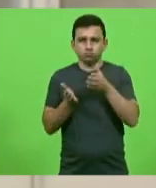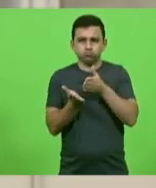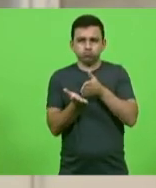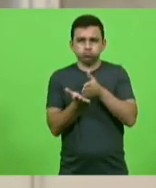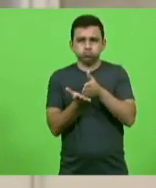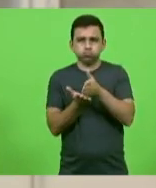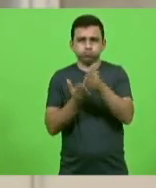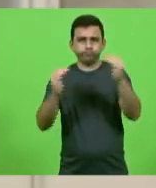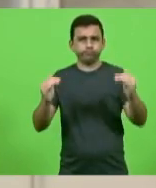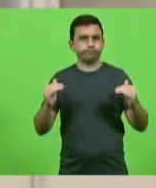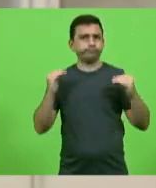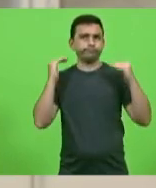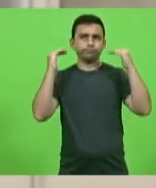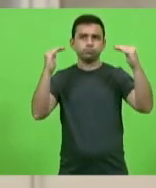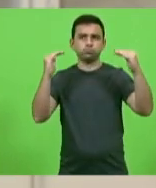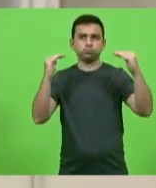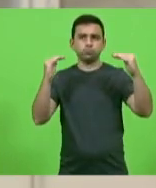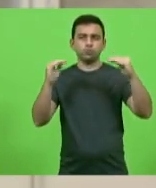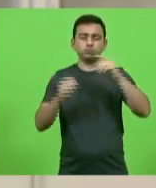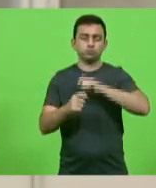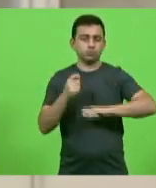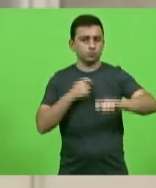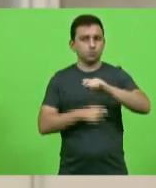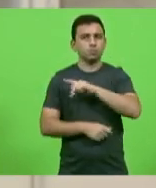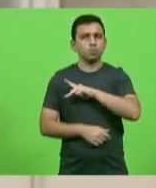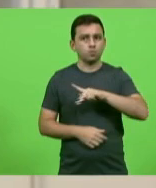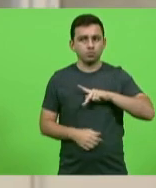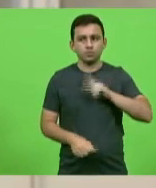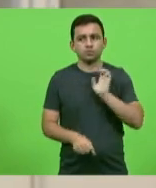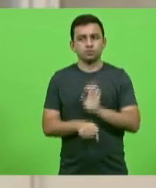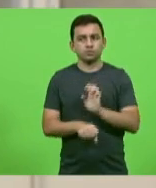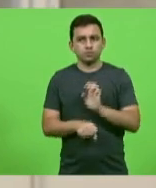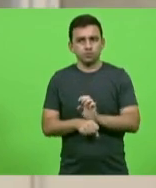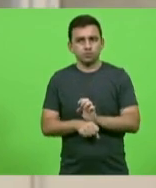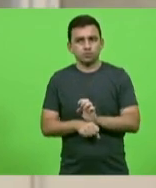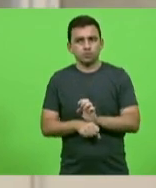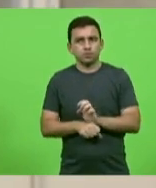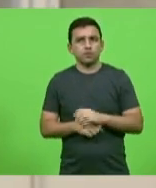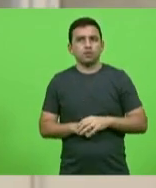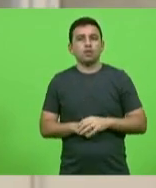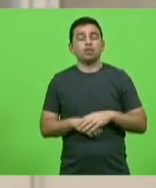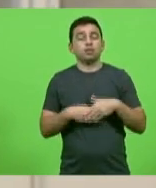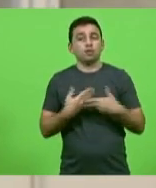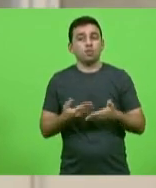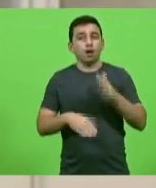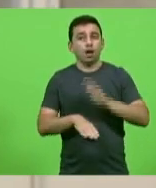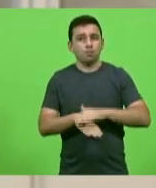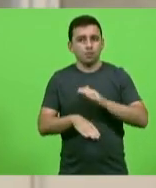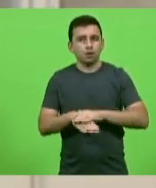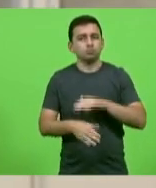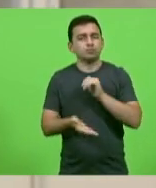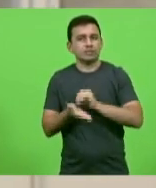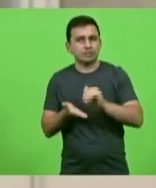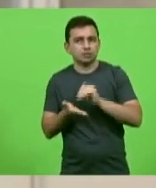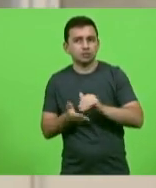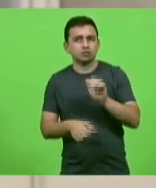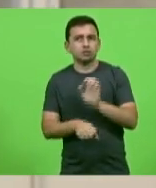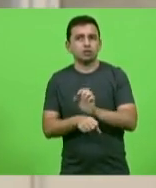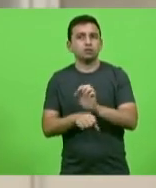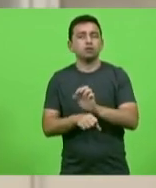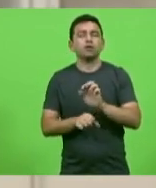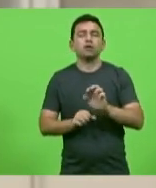superior da administração pública Estadual de modo que a atuação dos secretários de estado